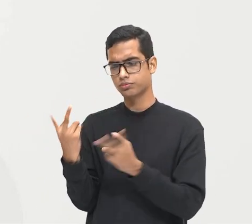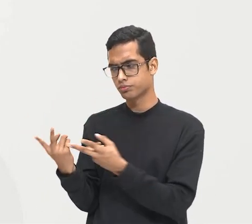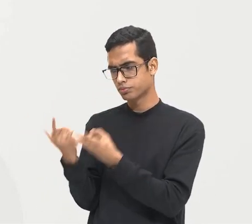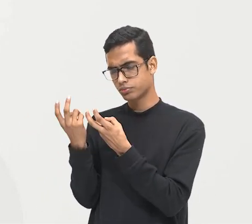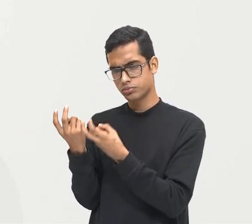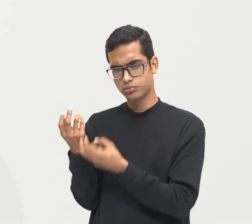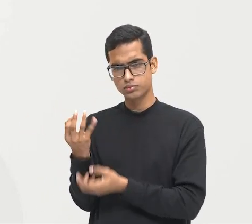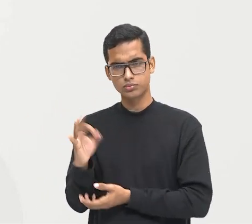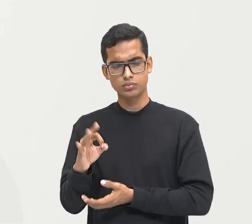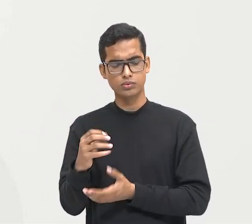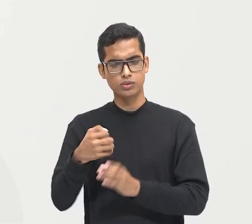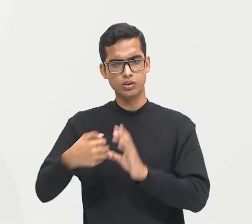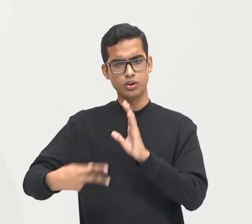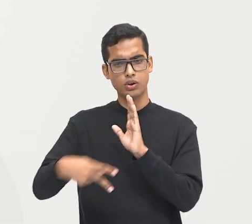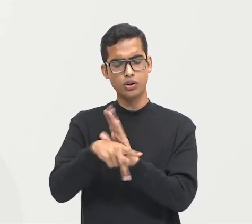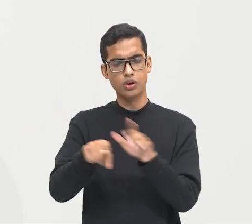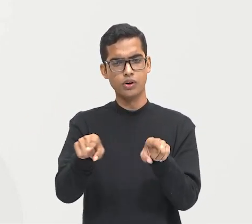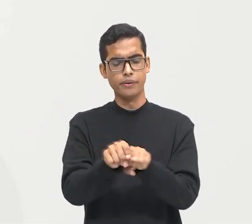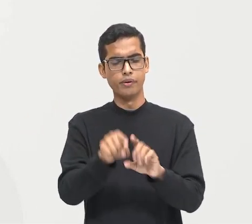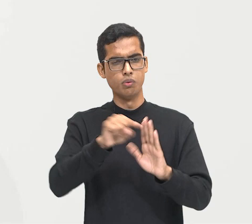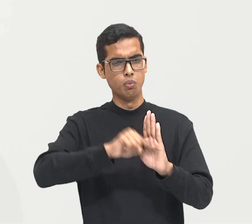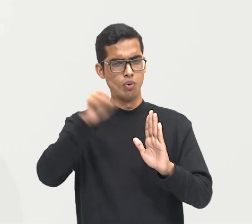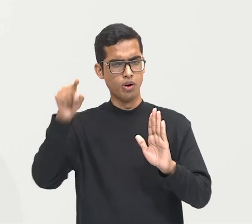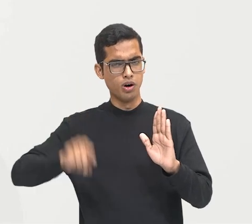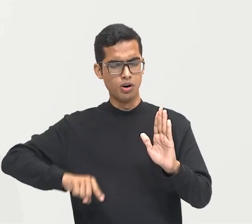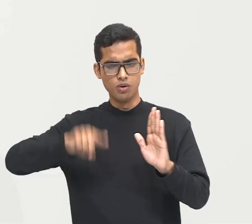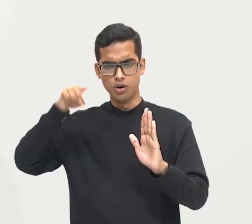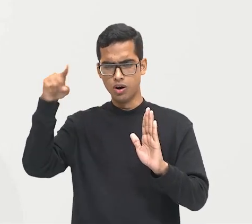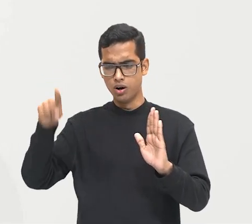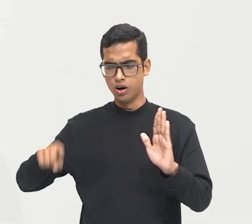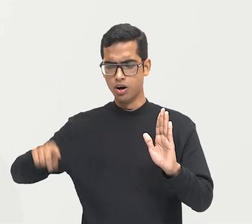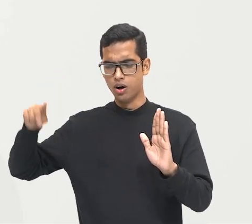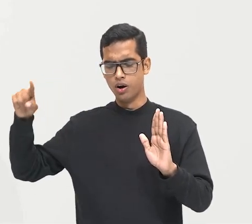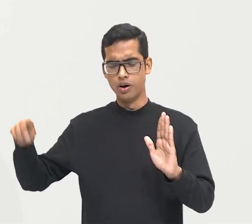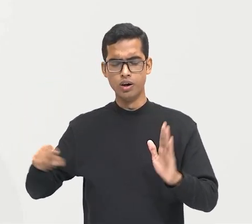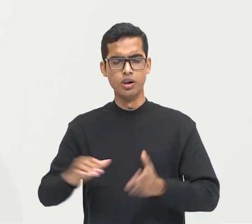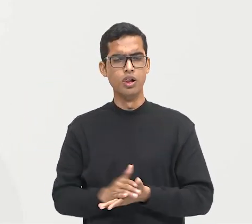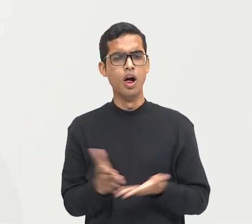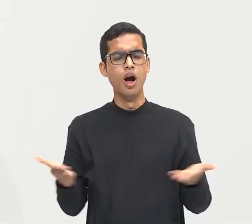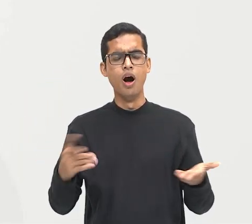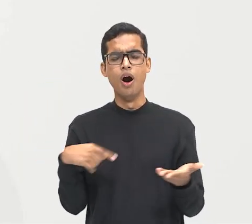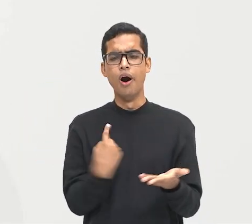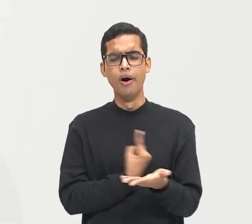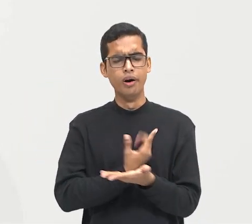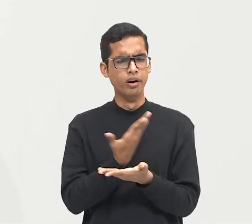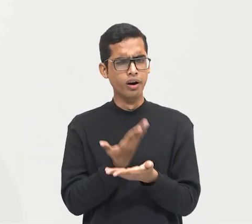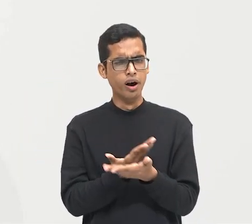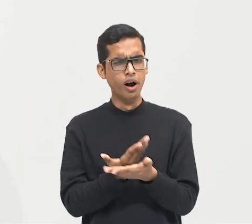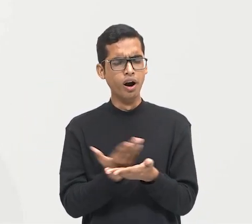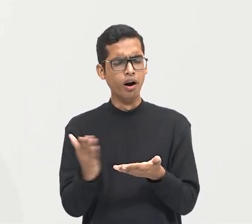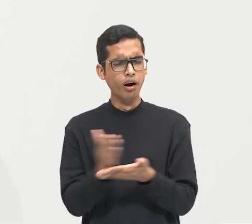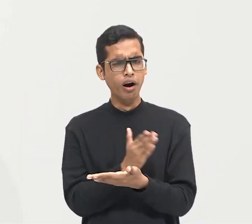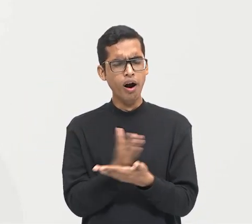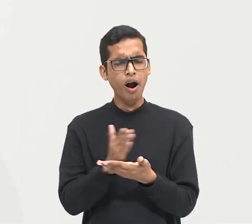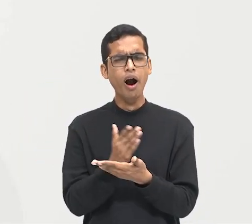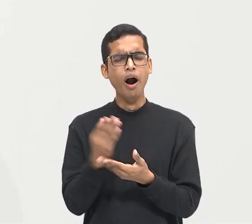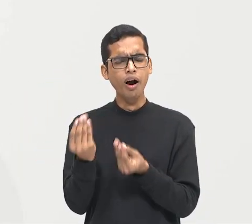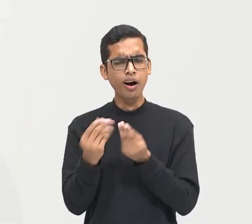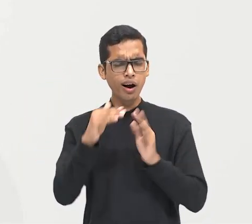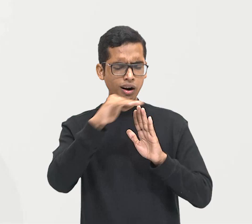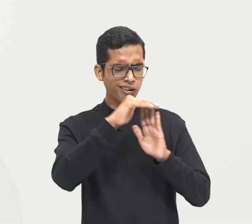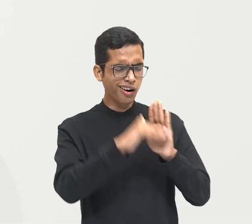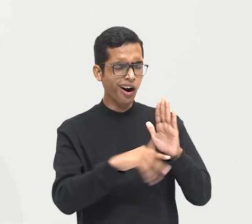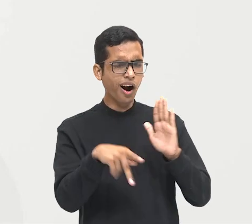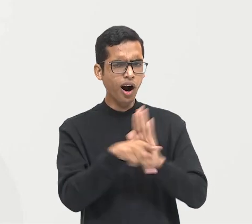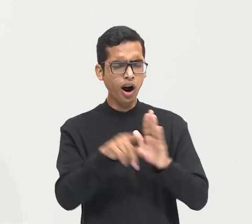certo? Sobre as características das ondas, né? E agora a gente vai ver algumas formas da gente